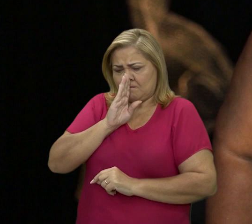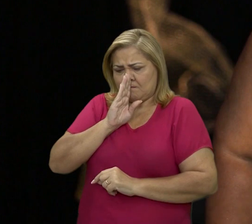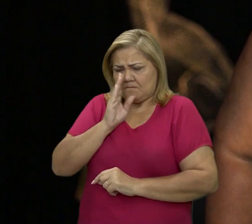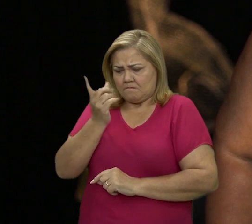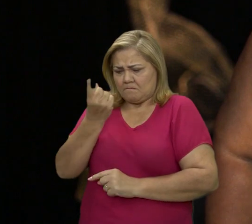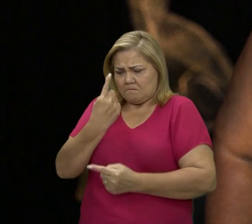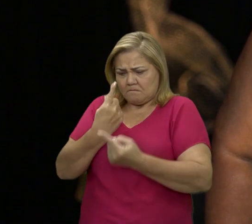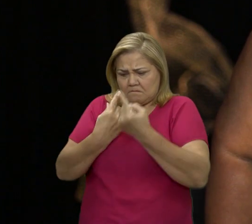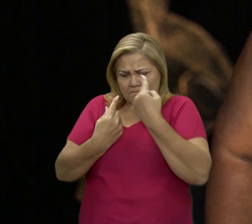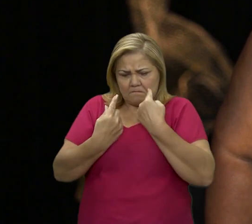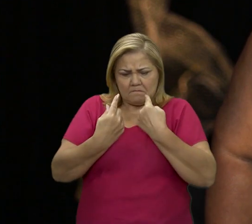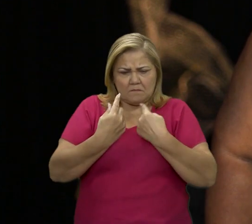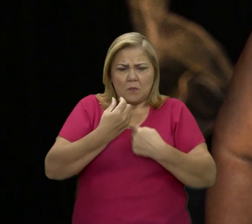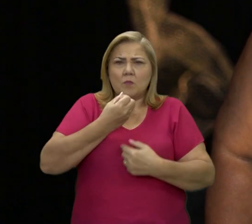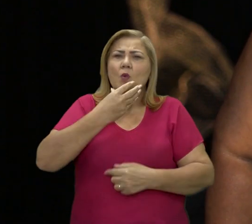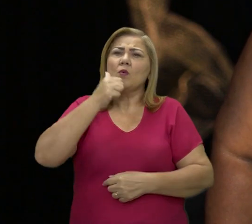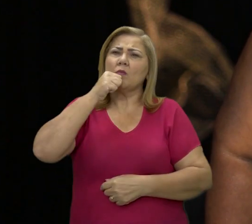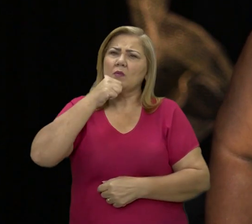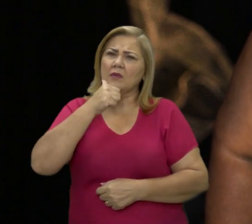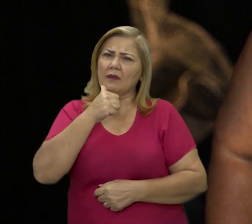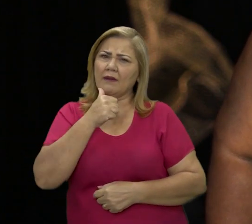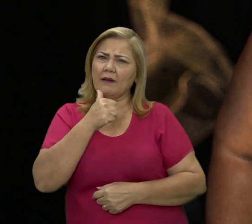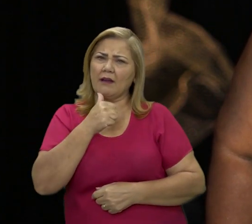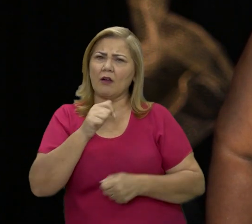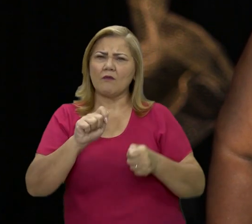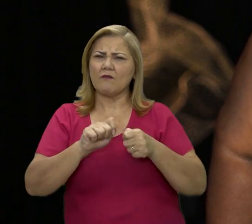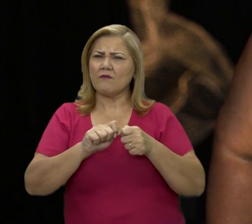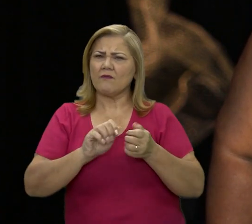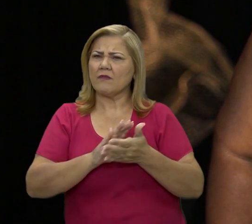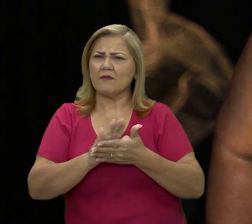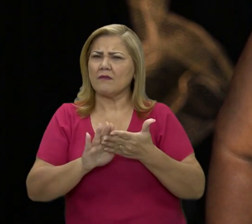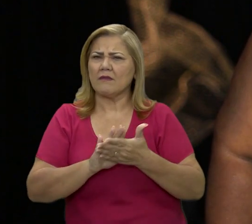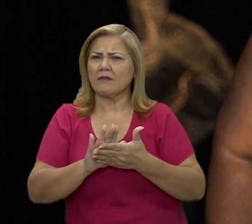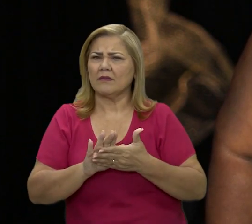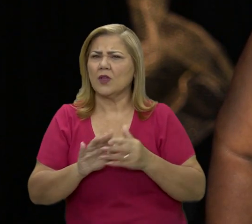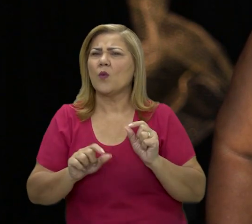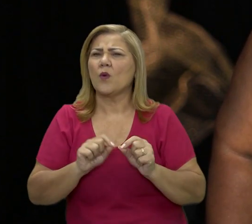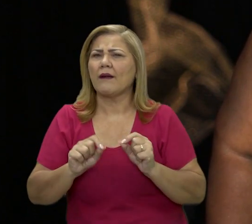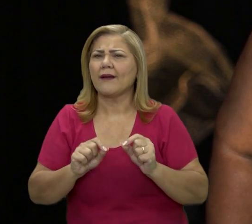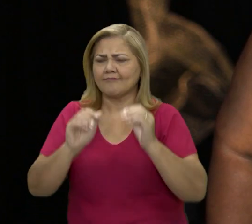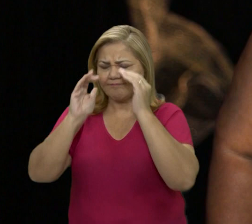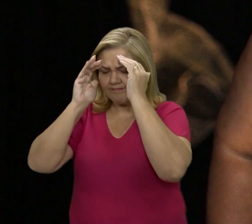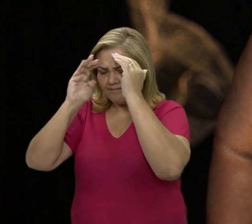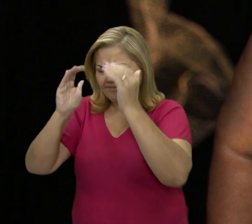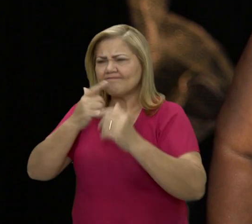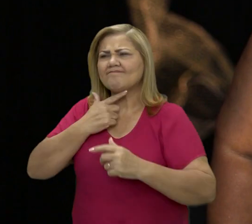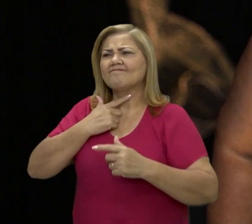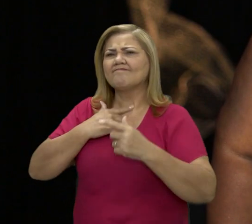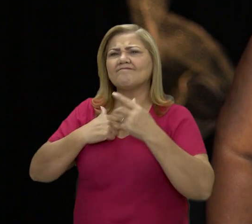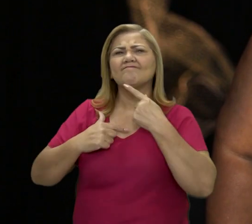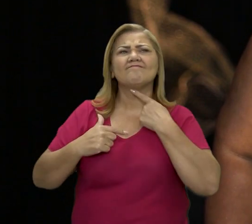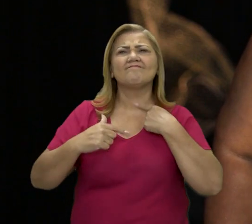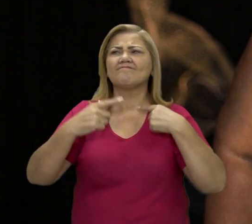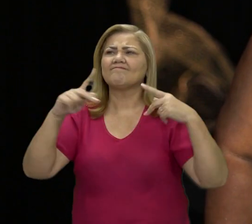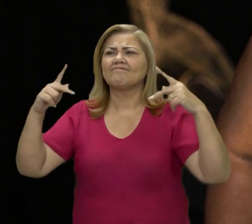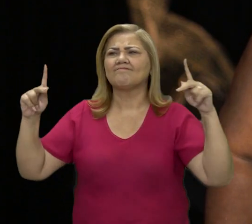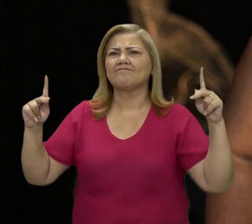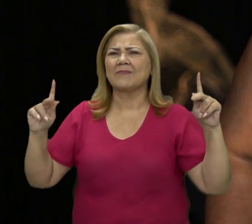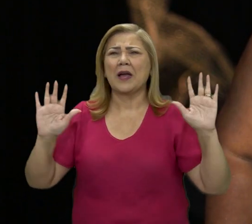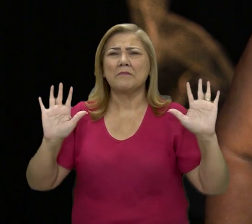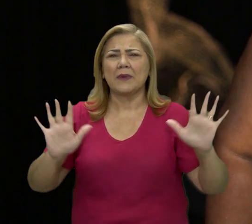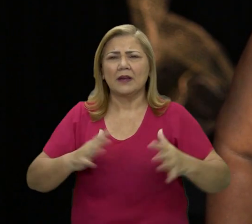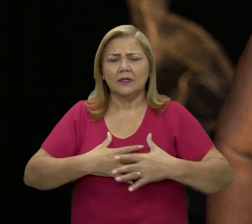reclama, que não reclama. A que se cala. Uma boa mulher. Aquela que não faz nada além da vontade dos